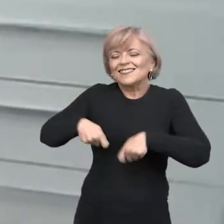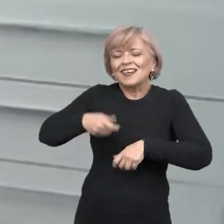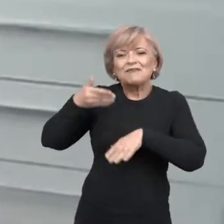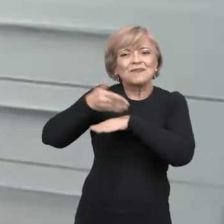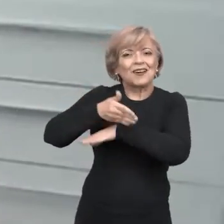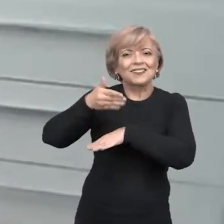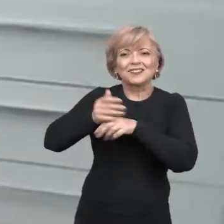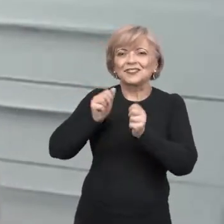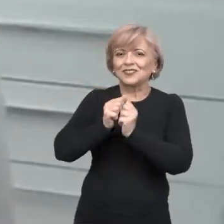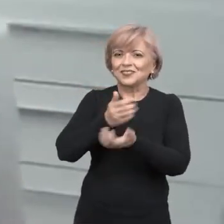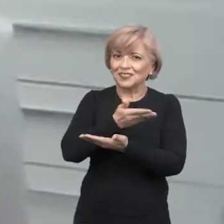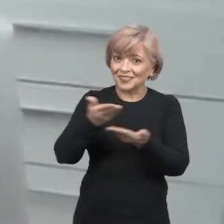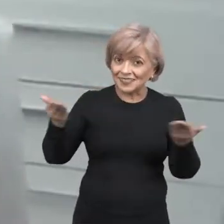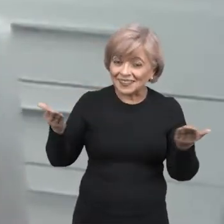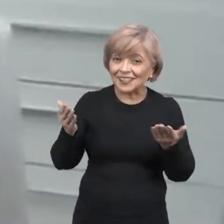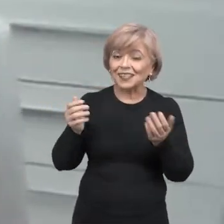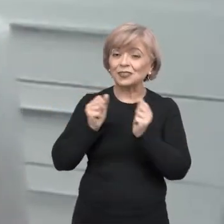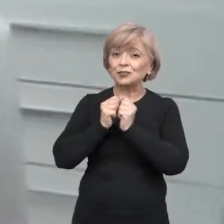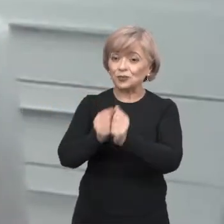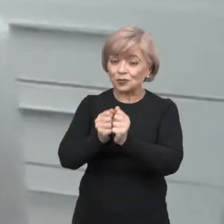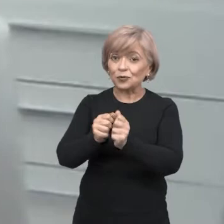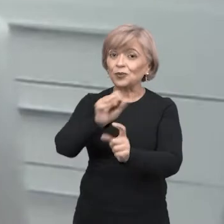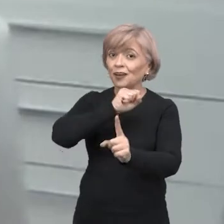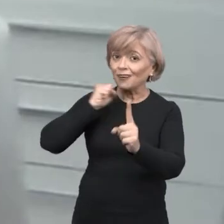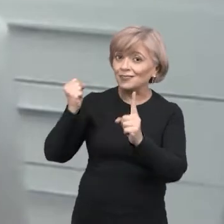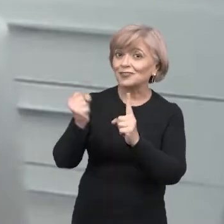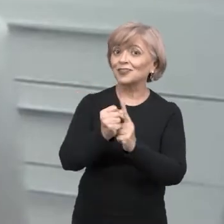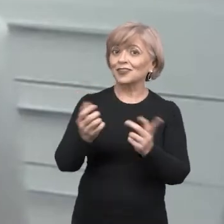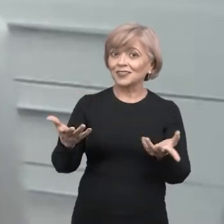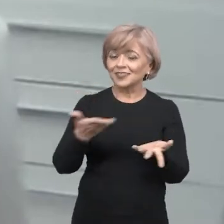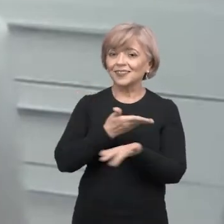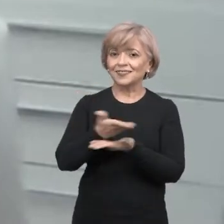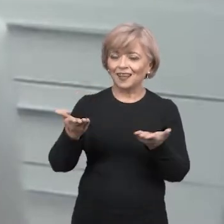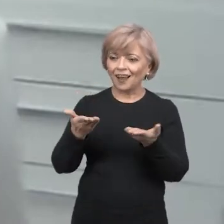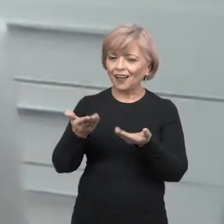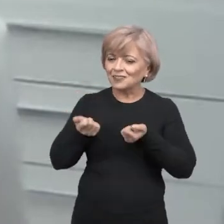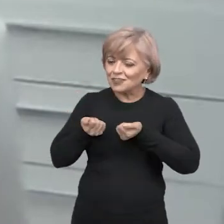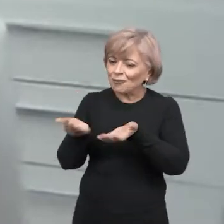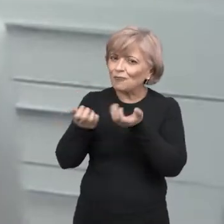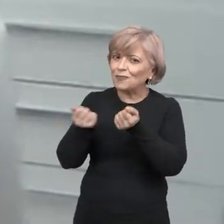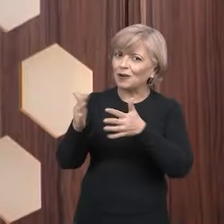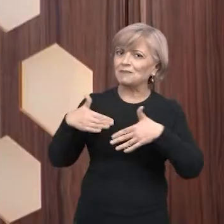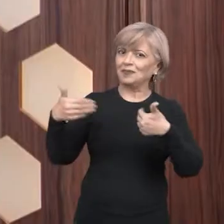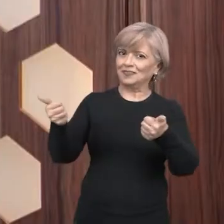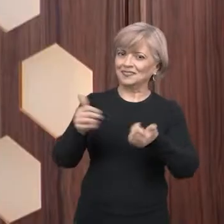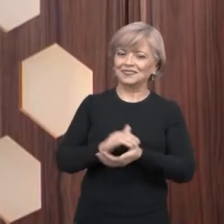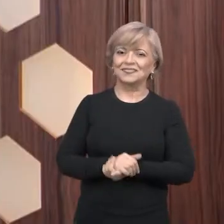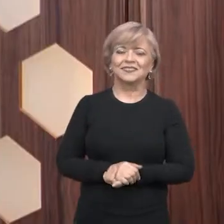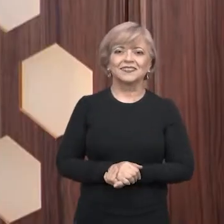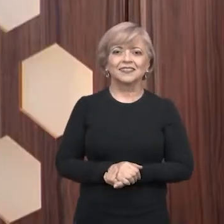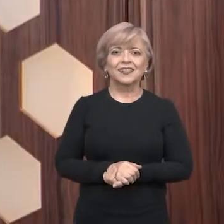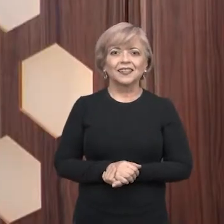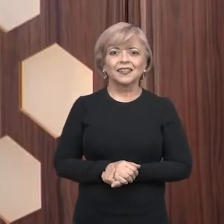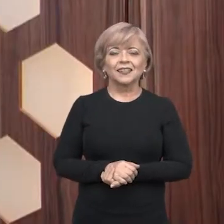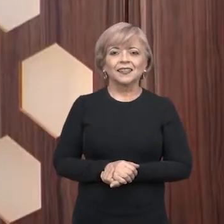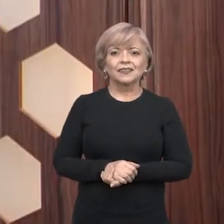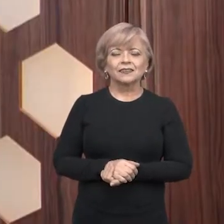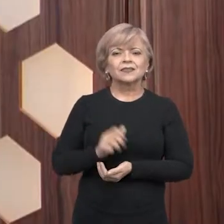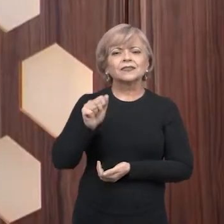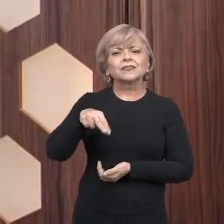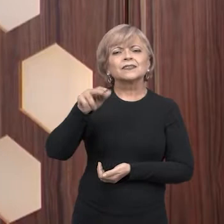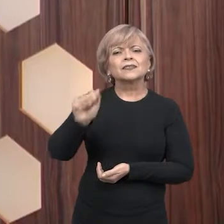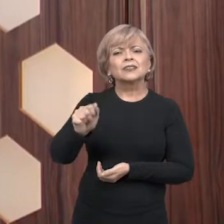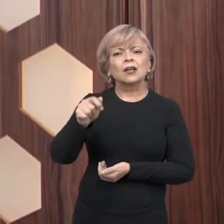vocês para chegar junto para nossa população e possível com ela da melhor maneira possível doutora Ana a senhora